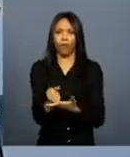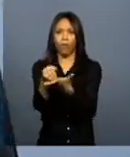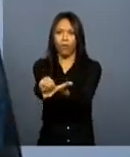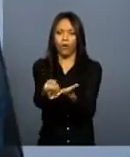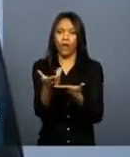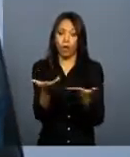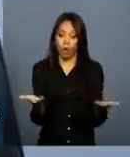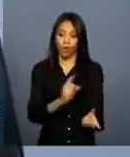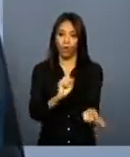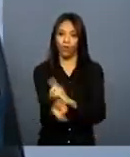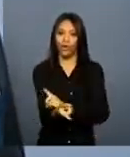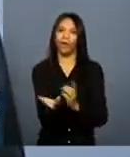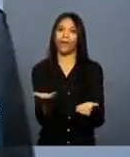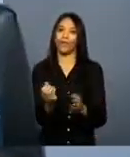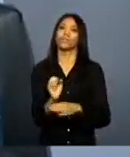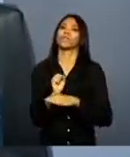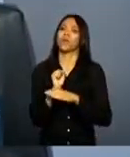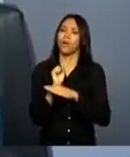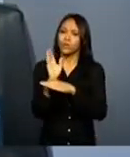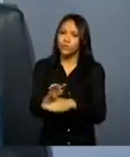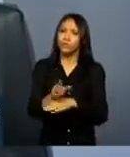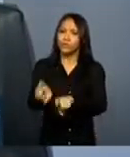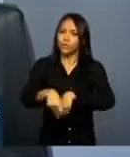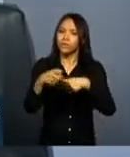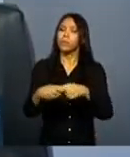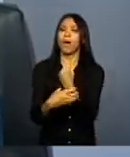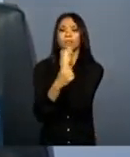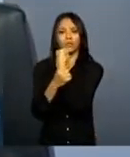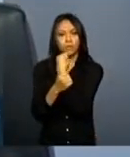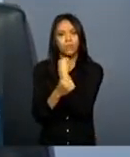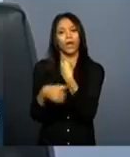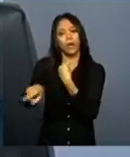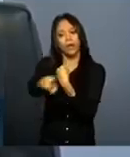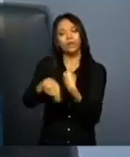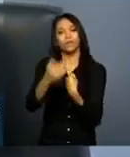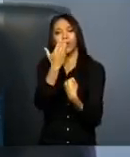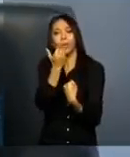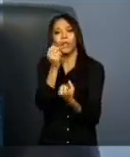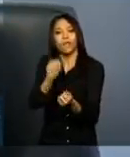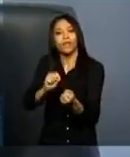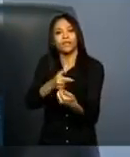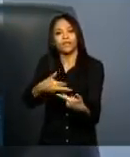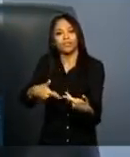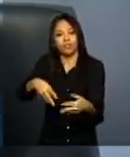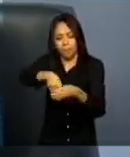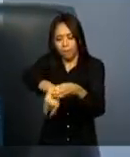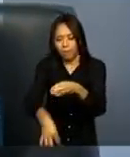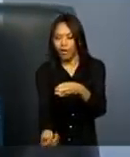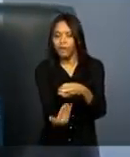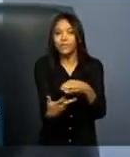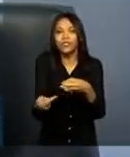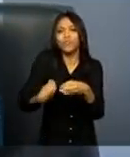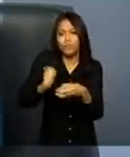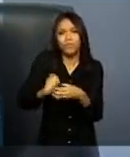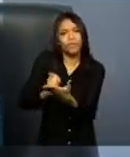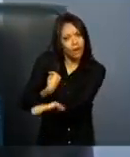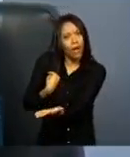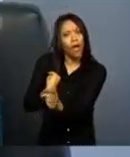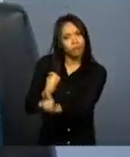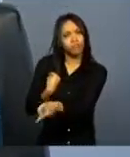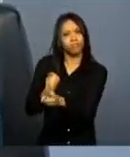garantir dignidade, garantir que eles se mantivessem na terra, porque nos interessa. Interessa porque, não só porque é direito deles,